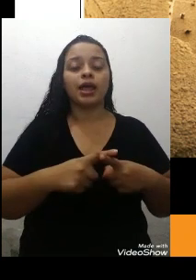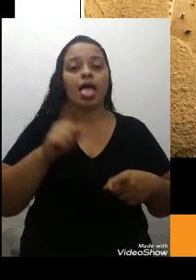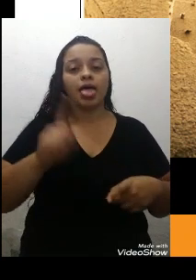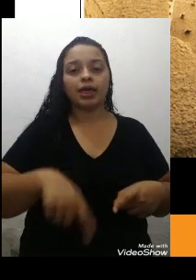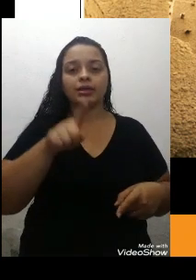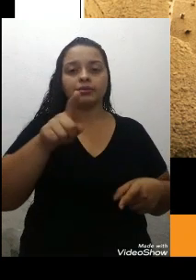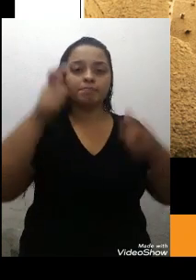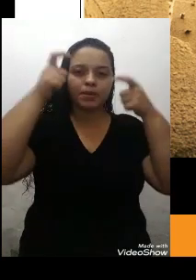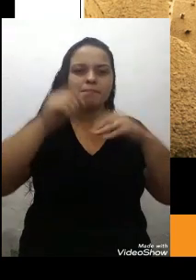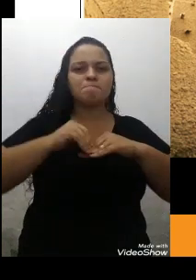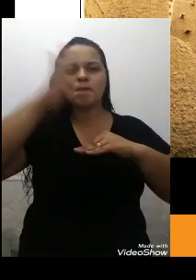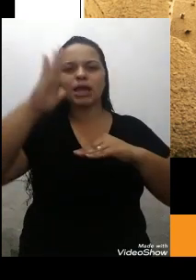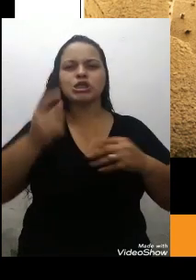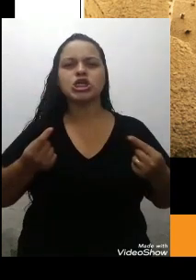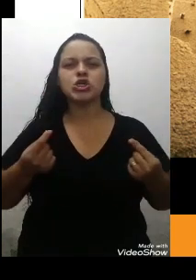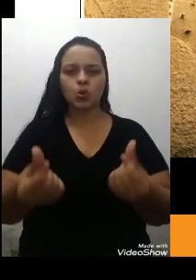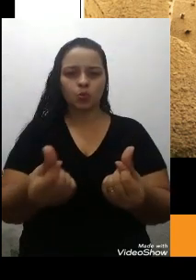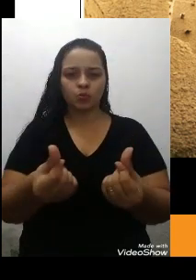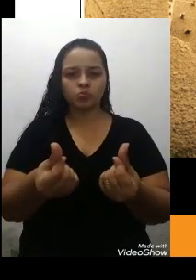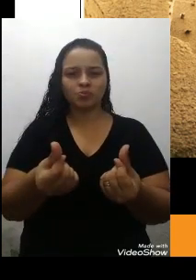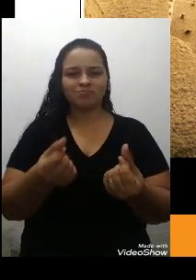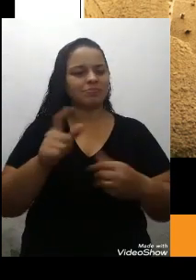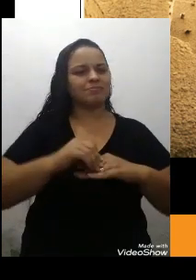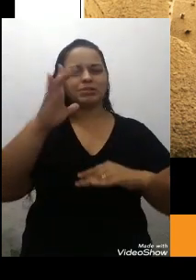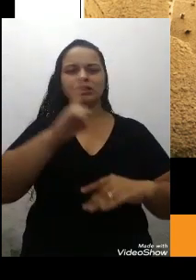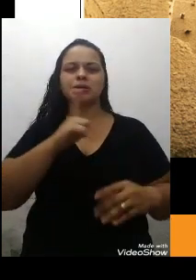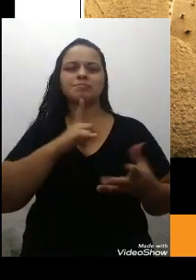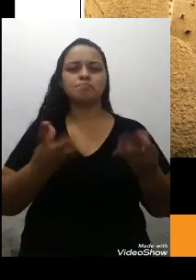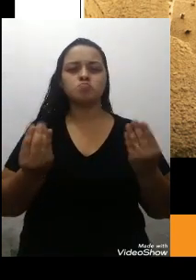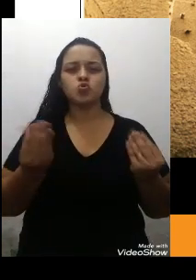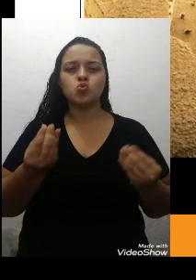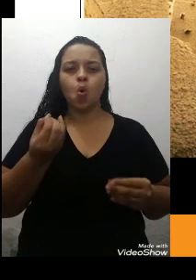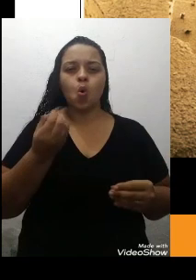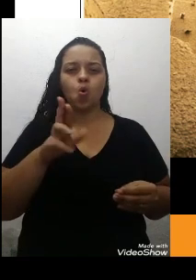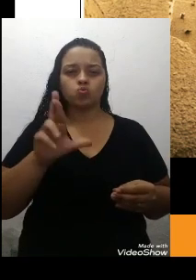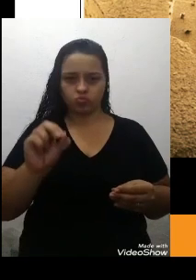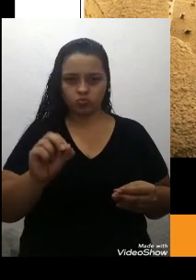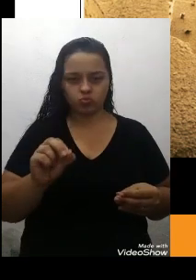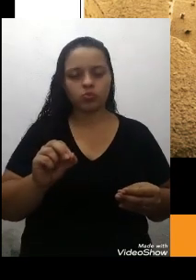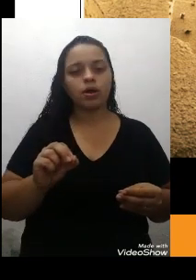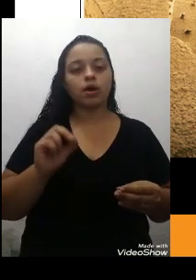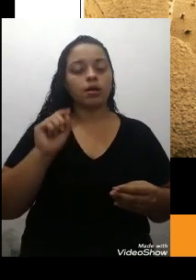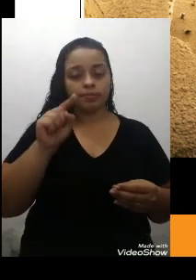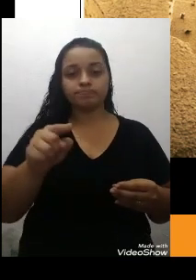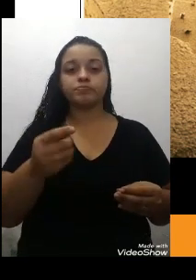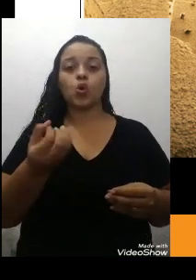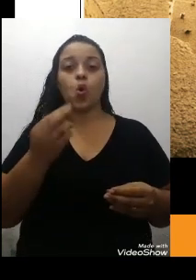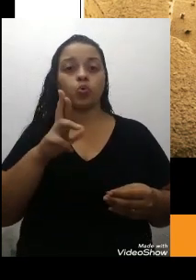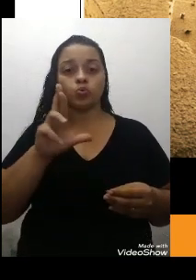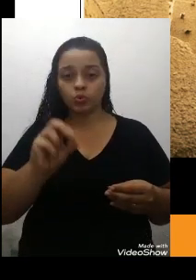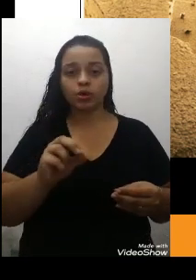mais ricos, né? A produção de ouro que existia na atual região do Mali era uma produção de ouro